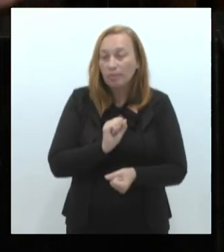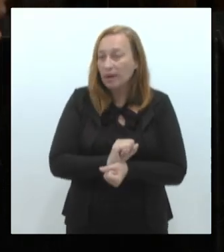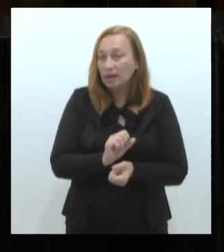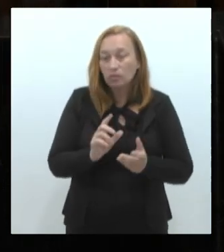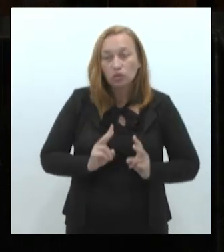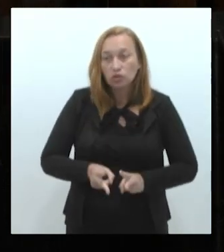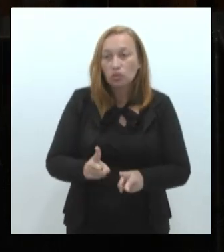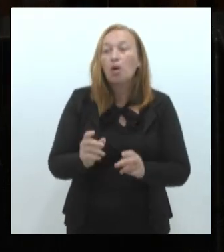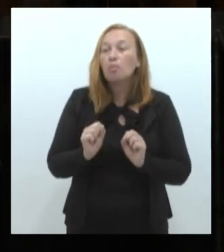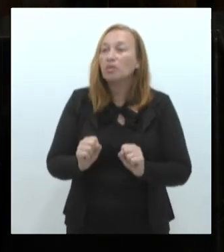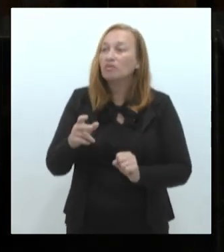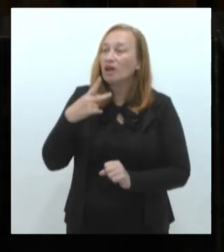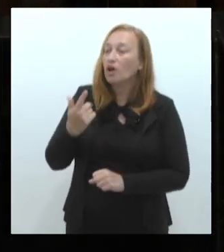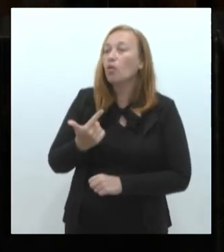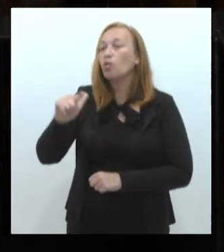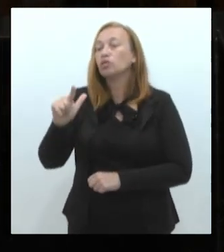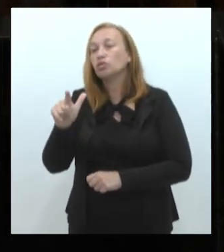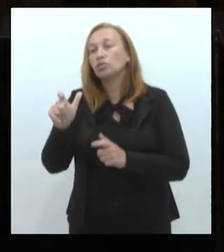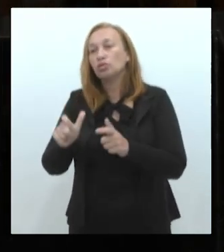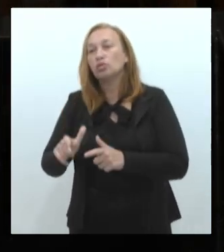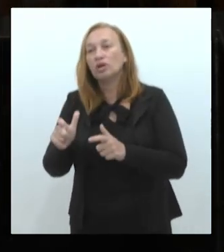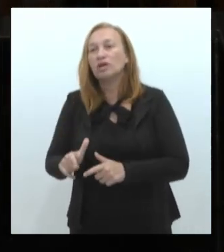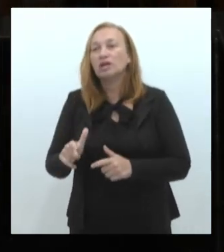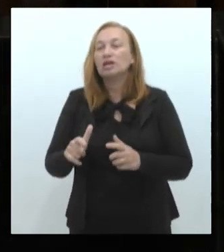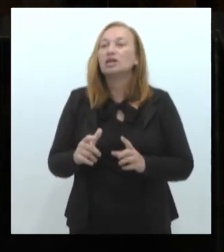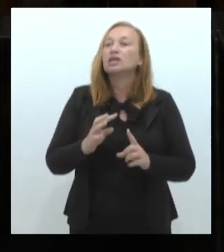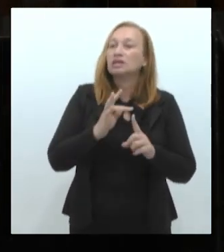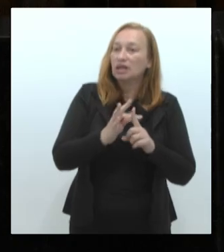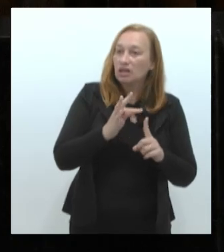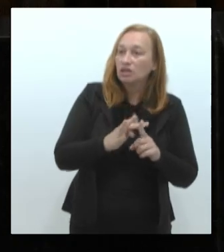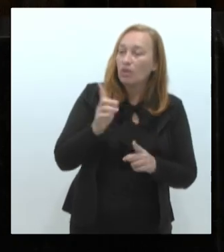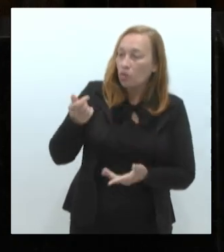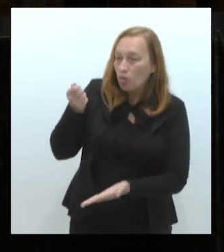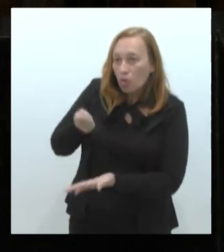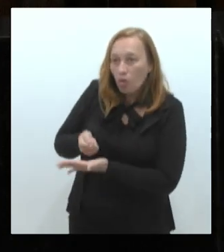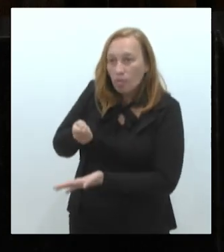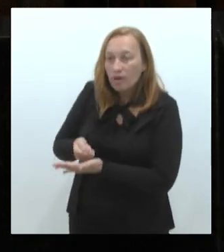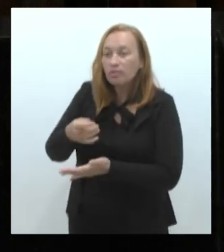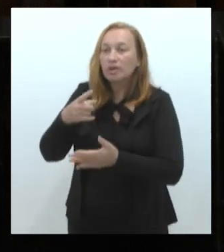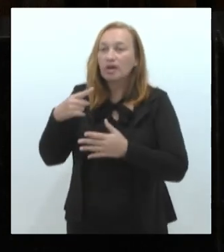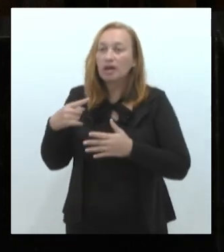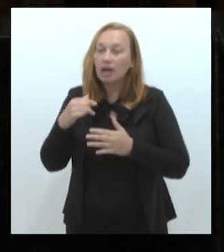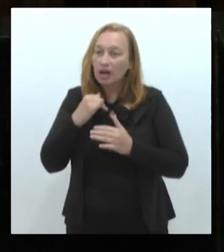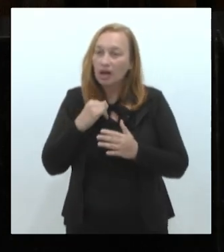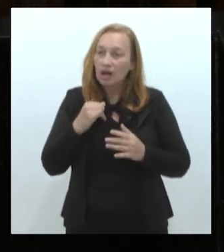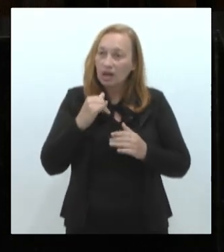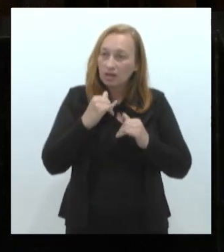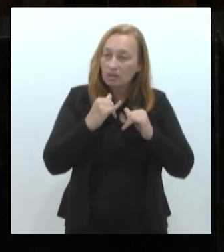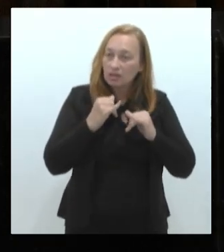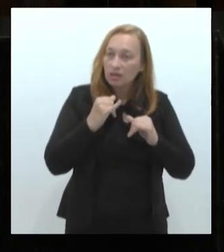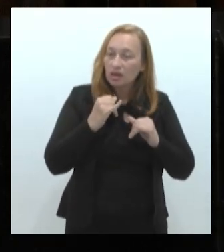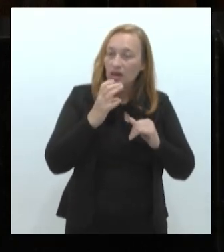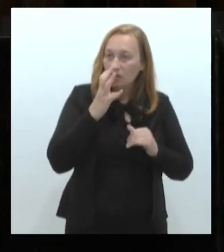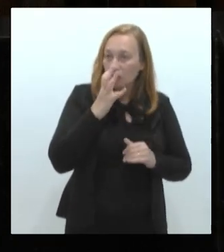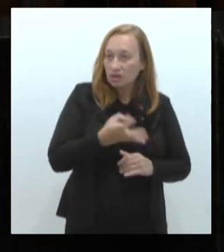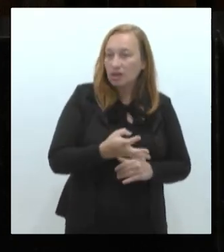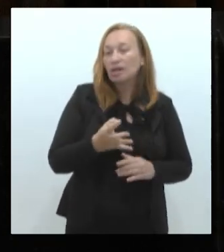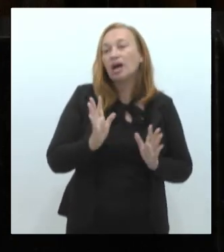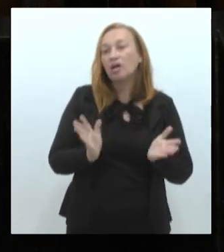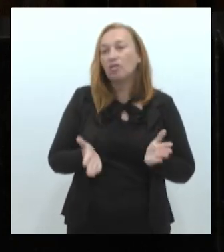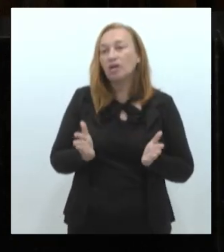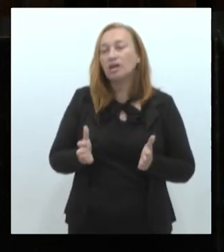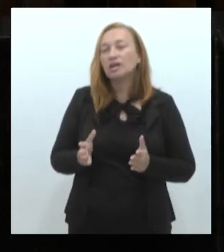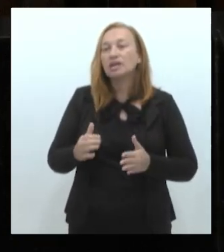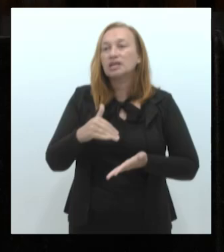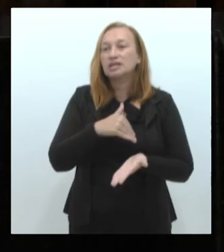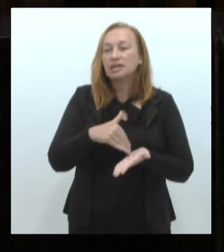falar de outros lugares. Lixão do Fischer em Teresópolis, estive lá, cobramos, denunciamos. Agora foi anunciado que, enfim, a Secretaria de Meio Ambiente do